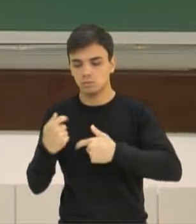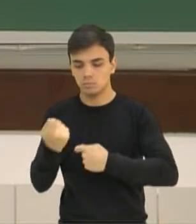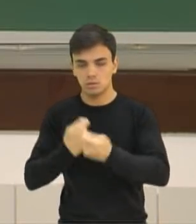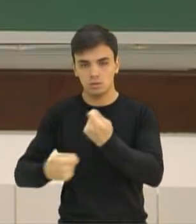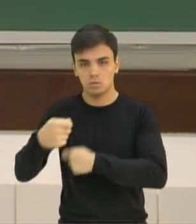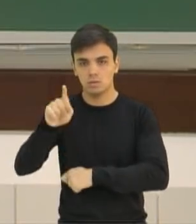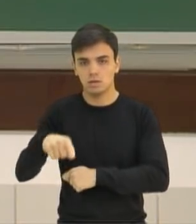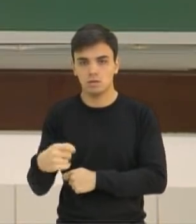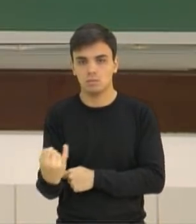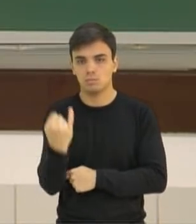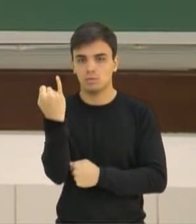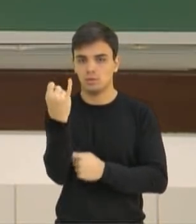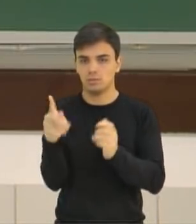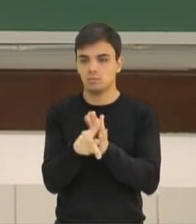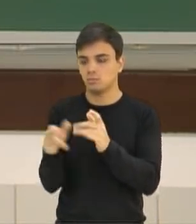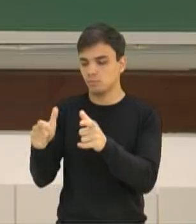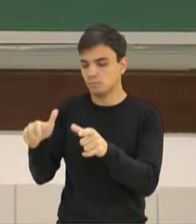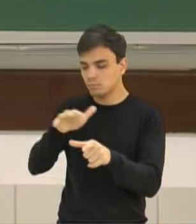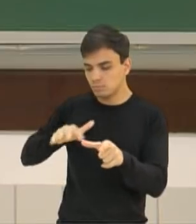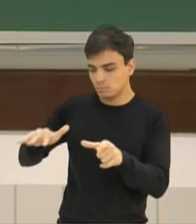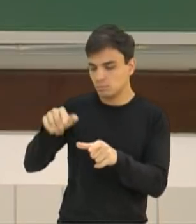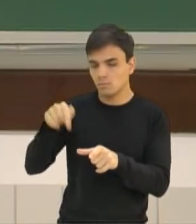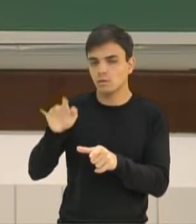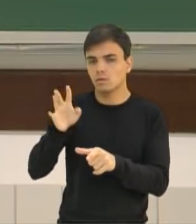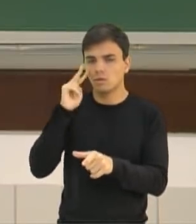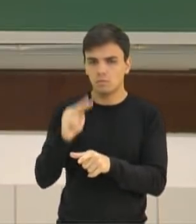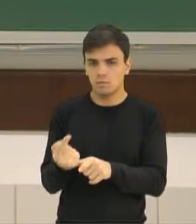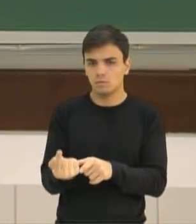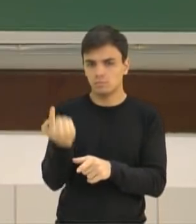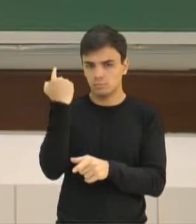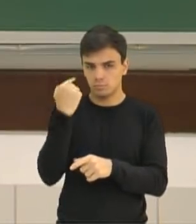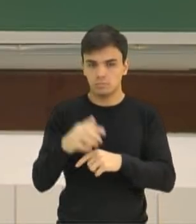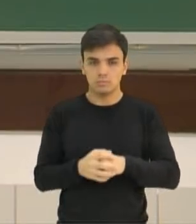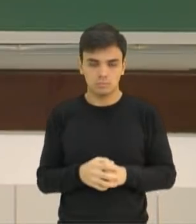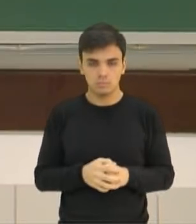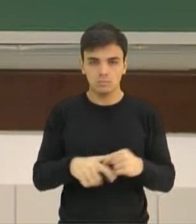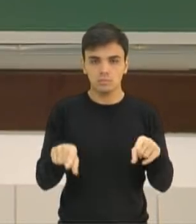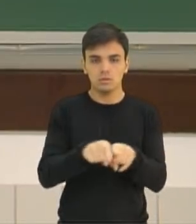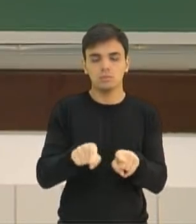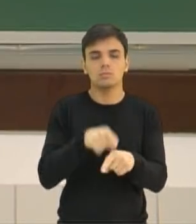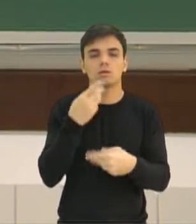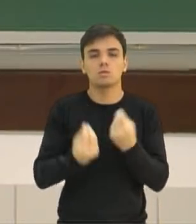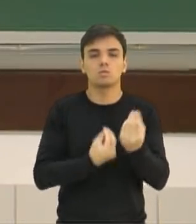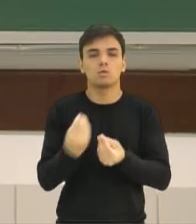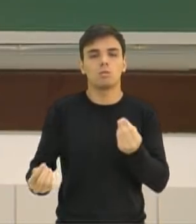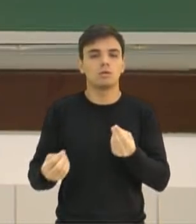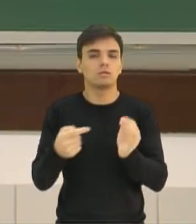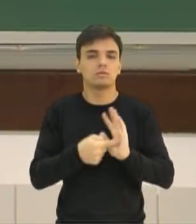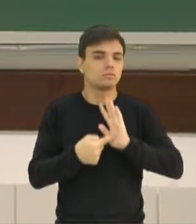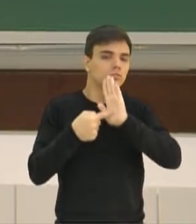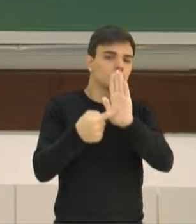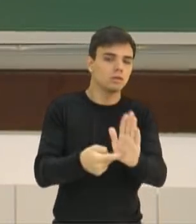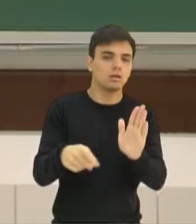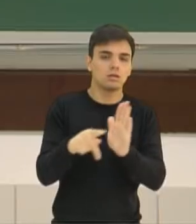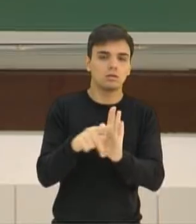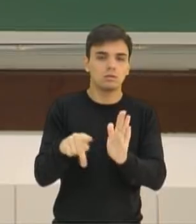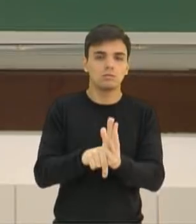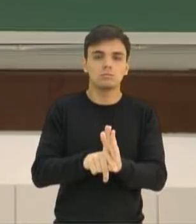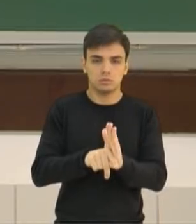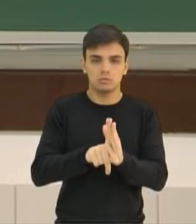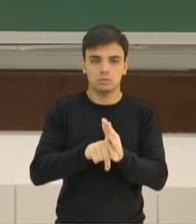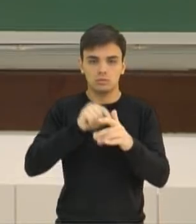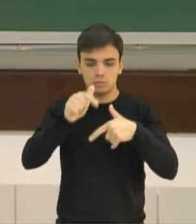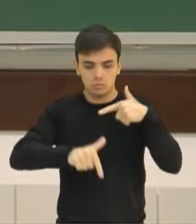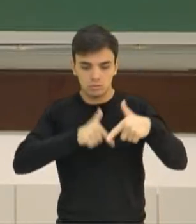importantes naquela região, que nós vimos lá numa aula anterior nossa, e aí como isso se reflete para a disponibilidade de trabalho